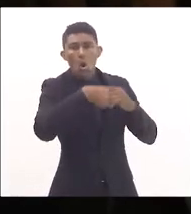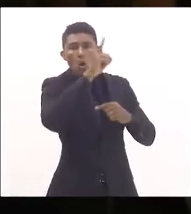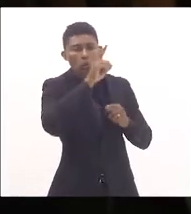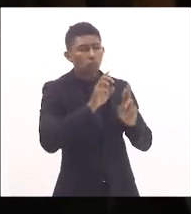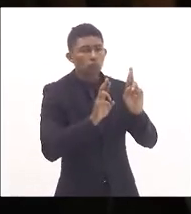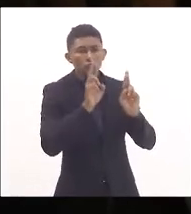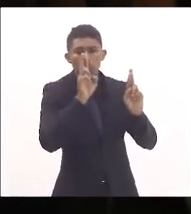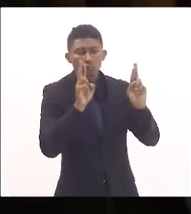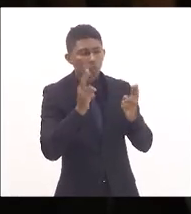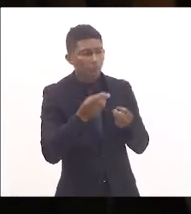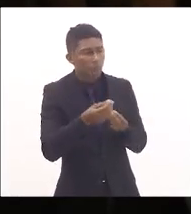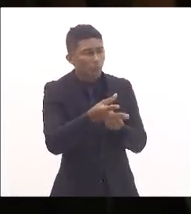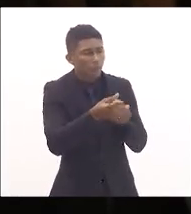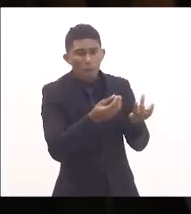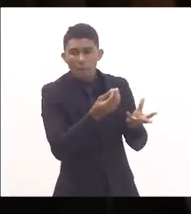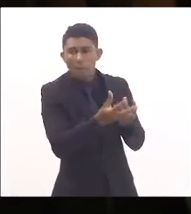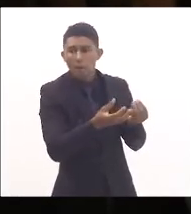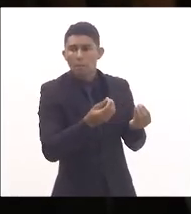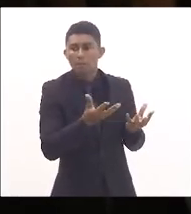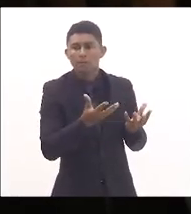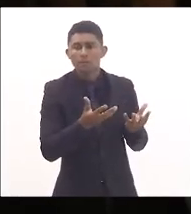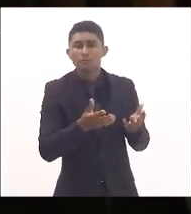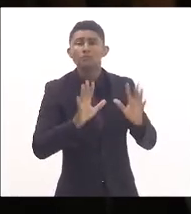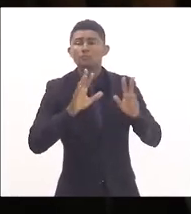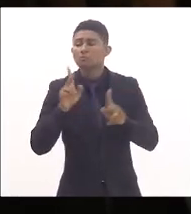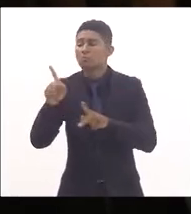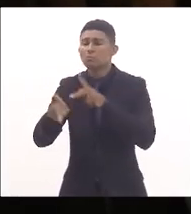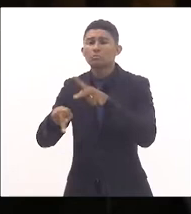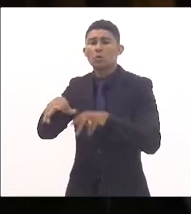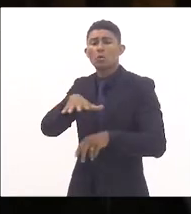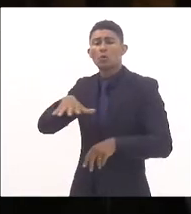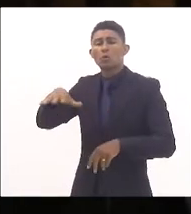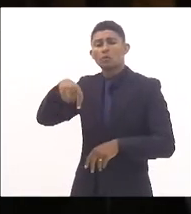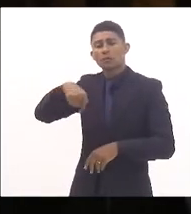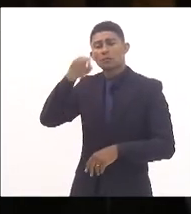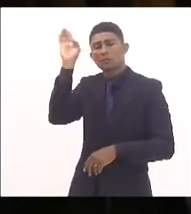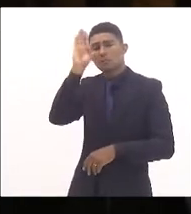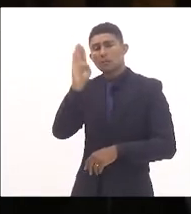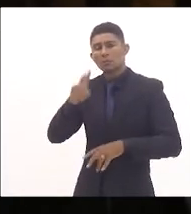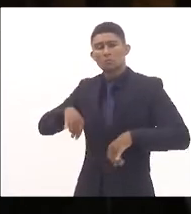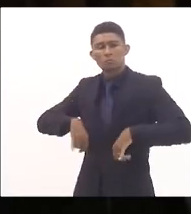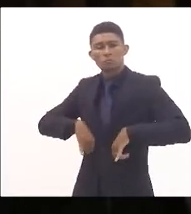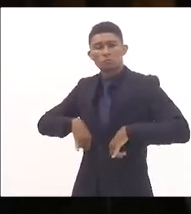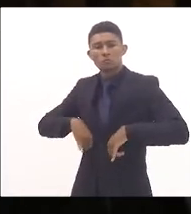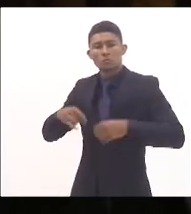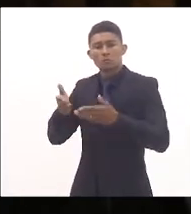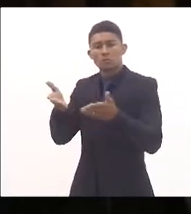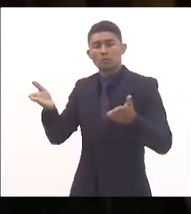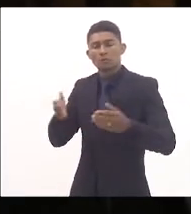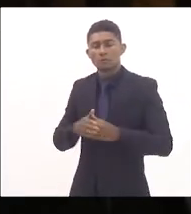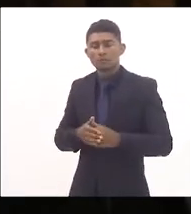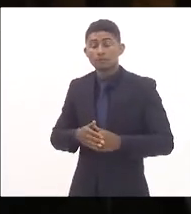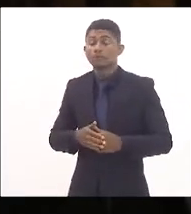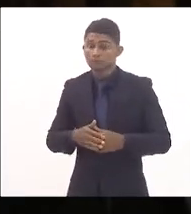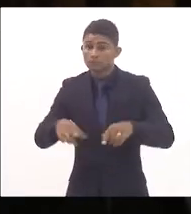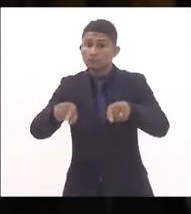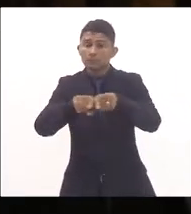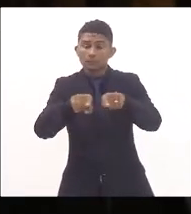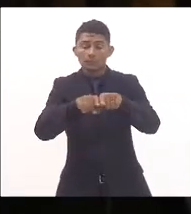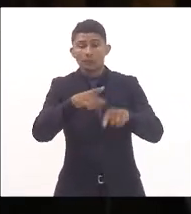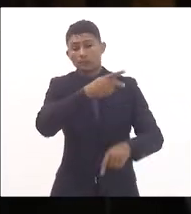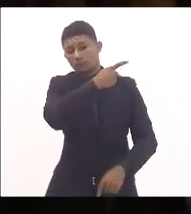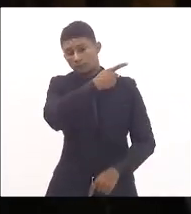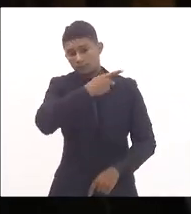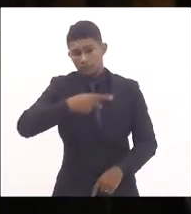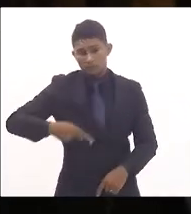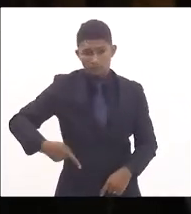em sacrifício da população brasileira. O presidente da República